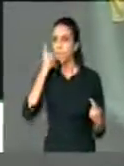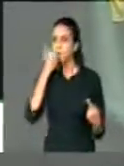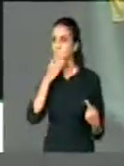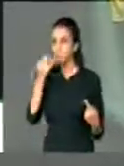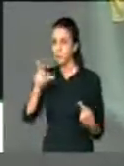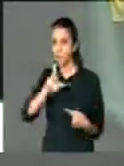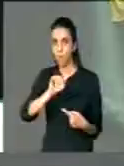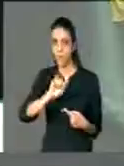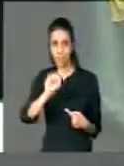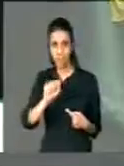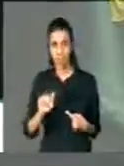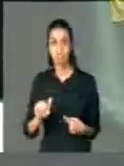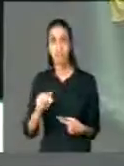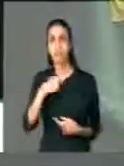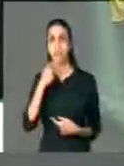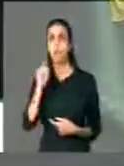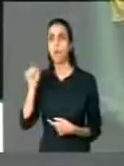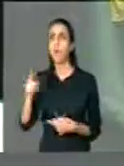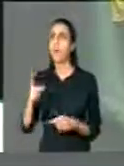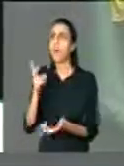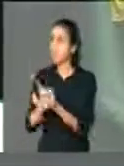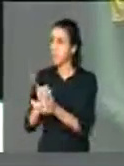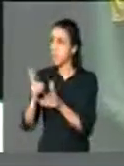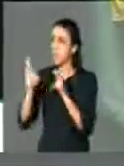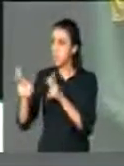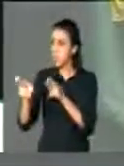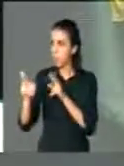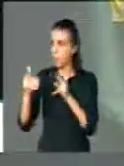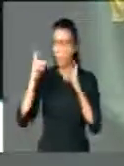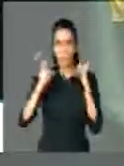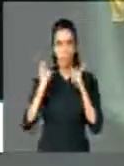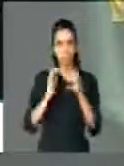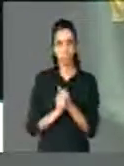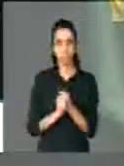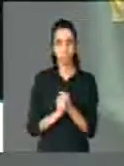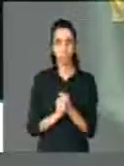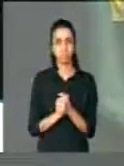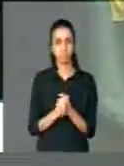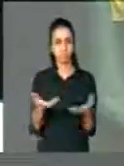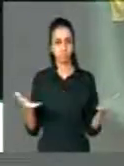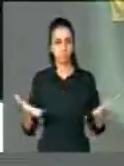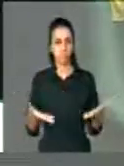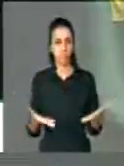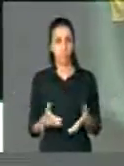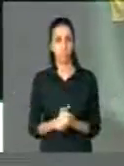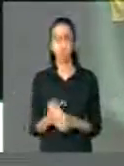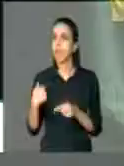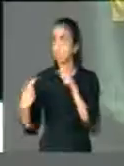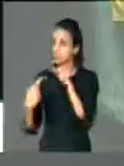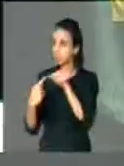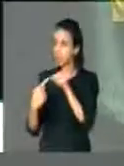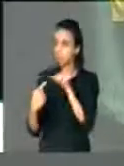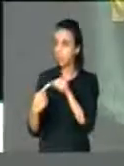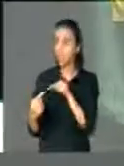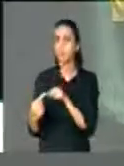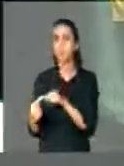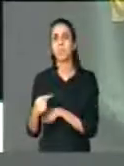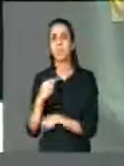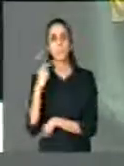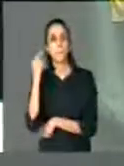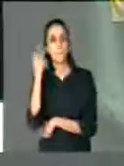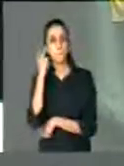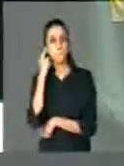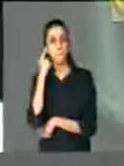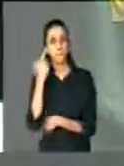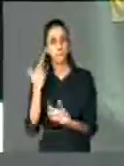Heinze, que fez uso da palavra, é essa mesma preocupação, deputado Heinze. Quando a gente vem nesse momento, e eu de comum acordo, para que a gente possa fazer